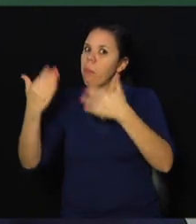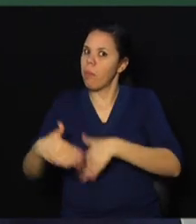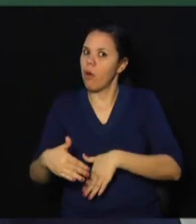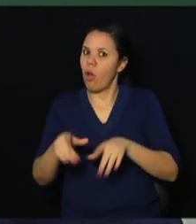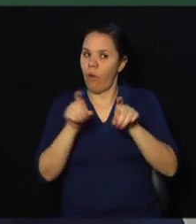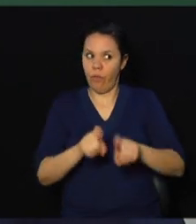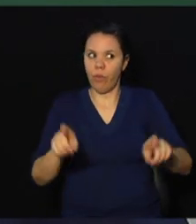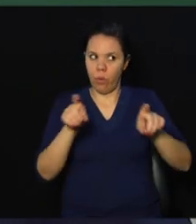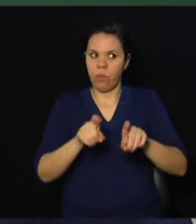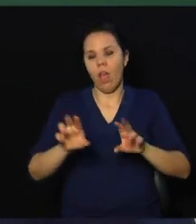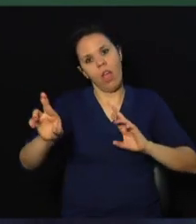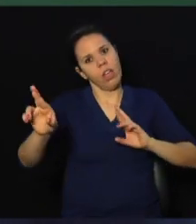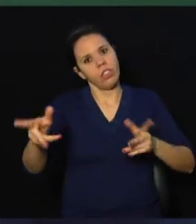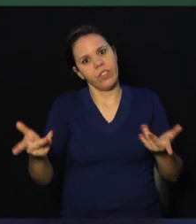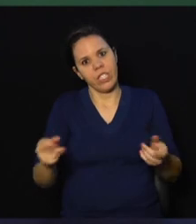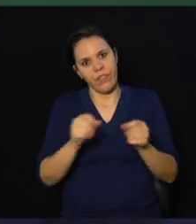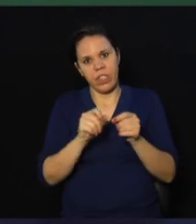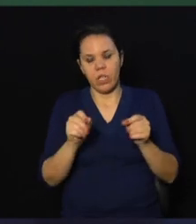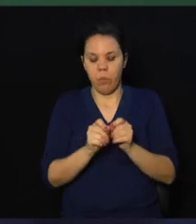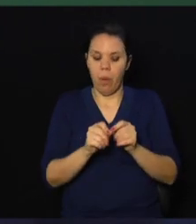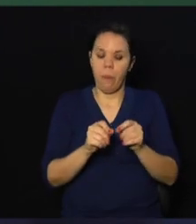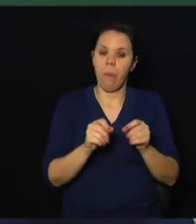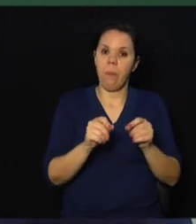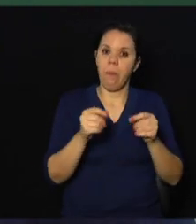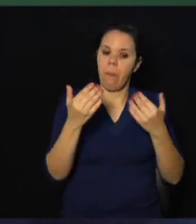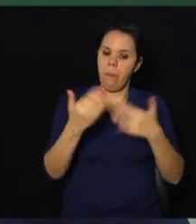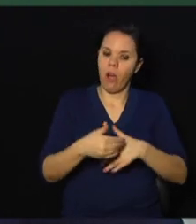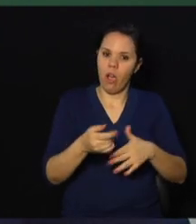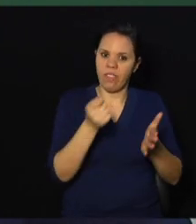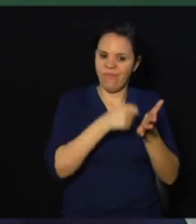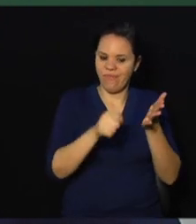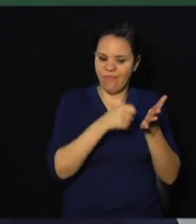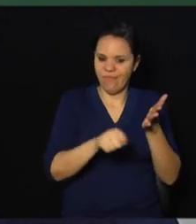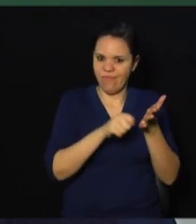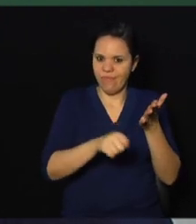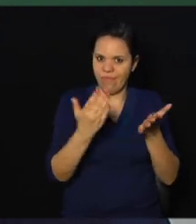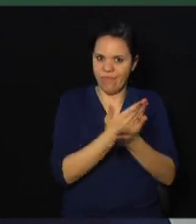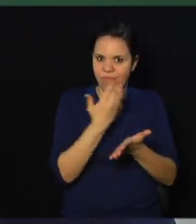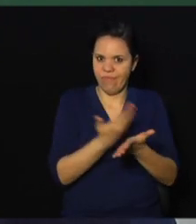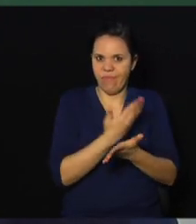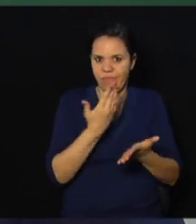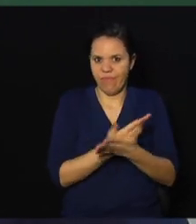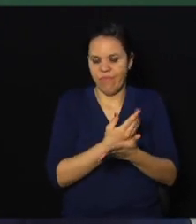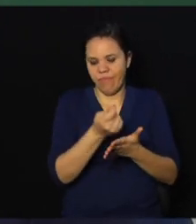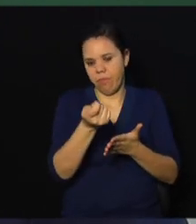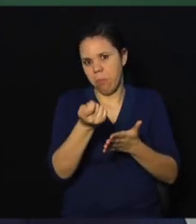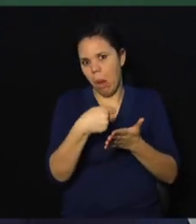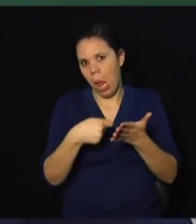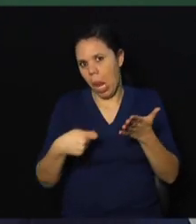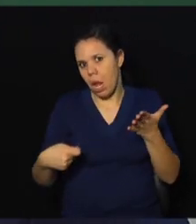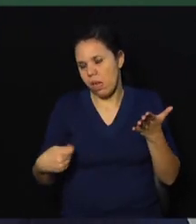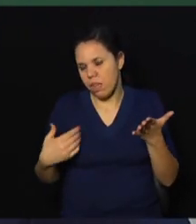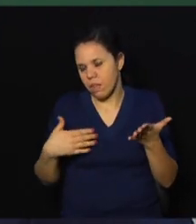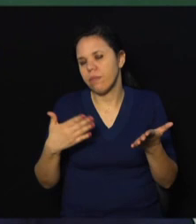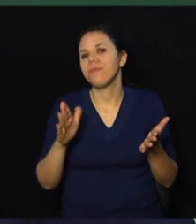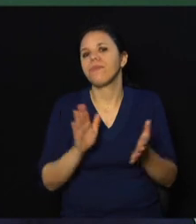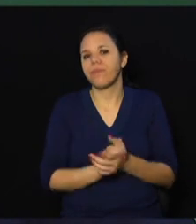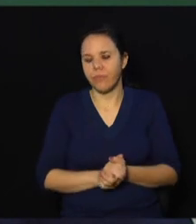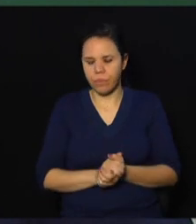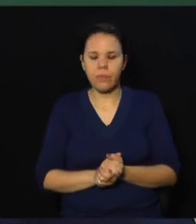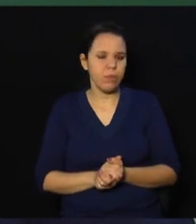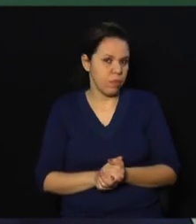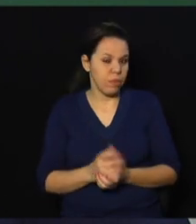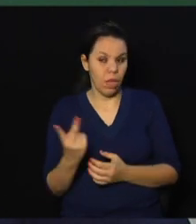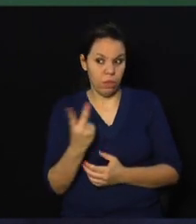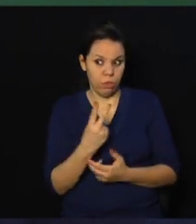computador. É bem diferente fazer uma prova digital do que fazer uma prova no papel, onde você tem um caderno para folhear, um rascunho para rabiscar alguma coisa. Então tem